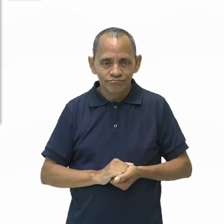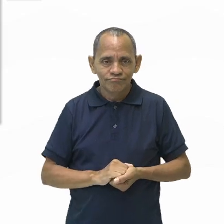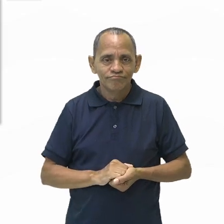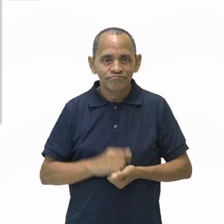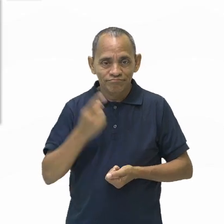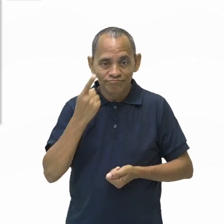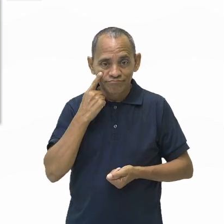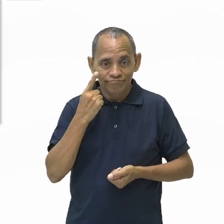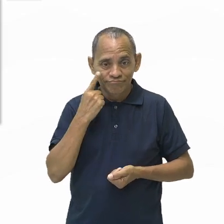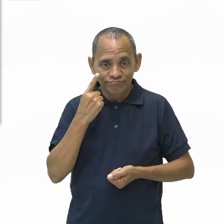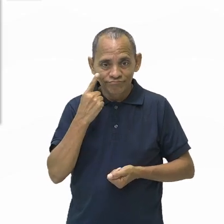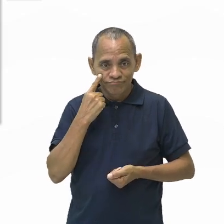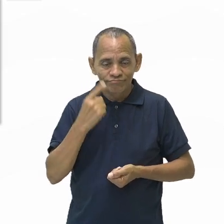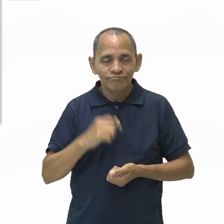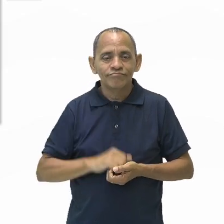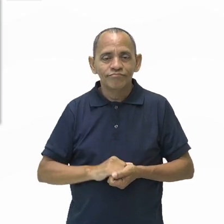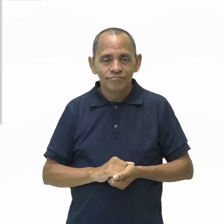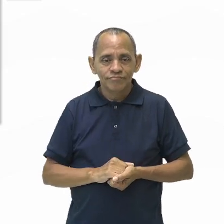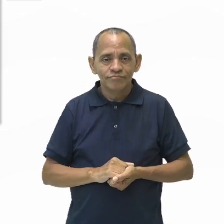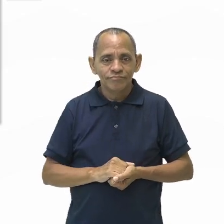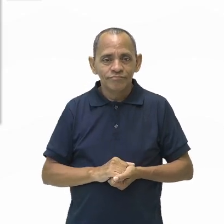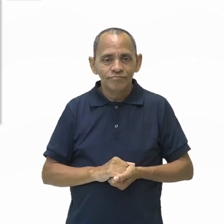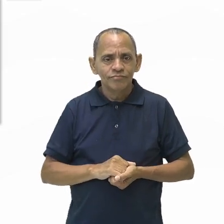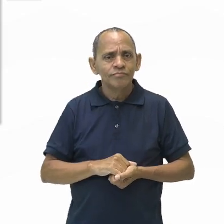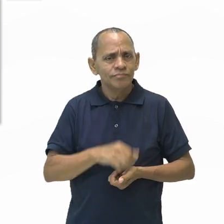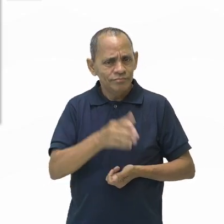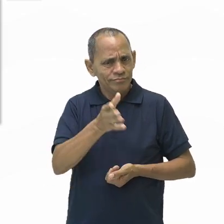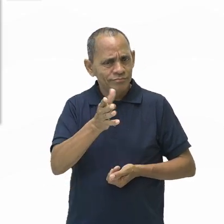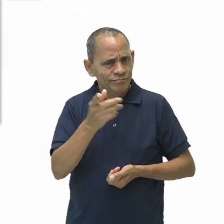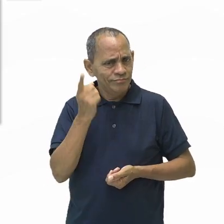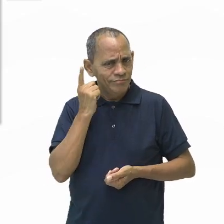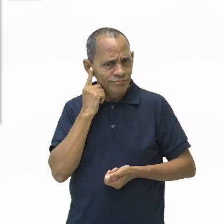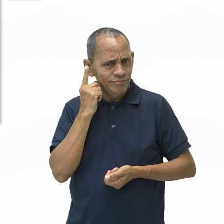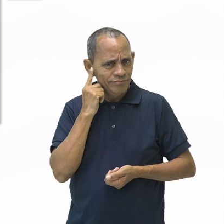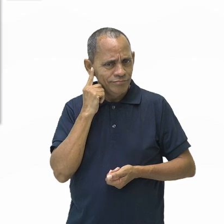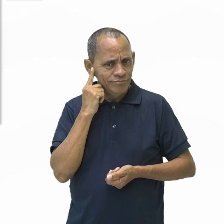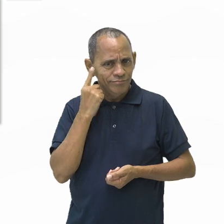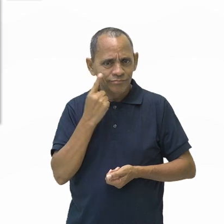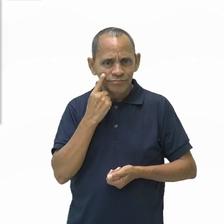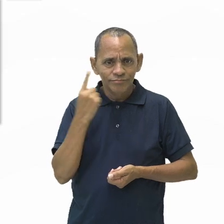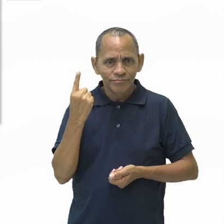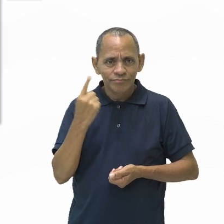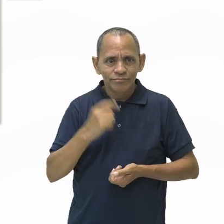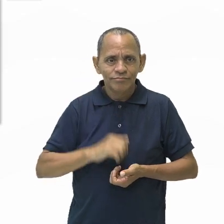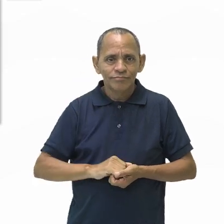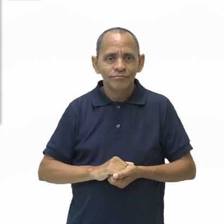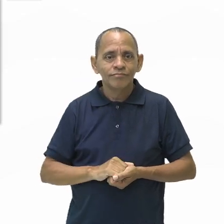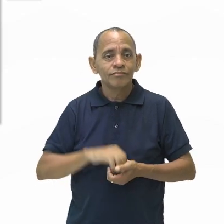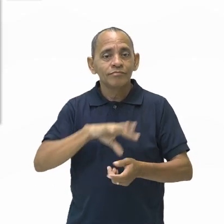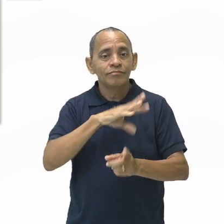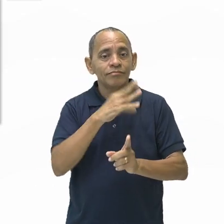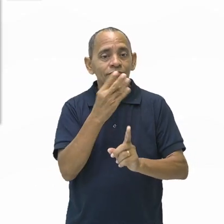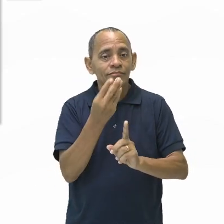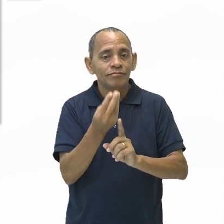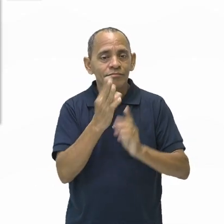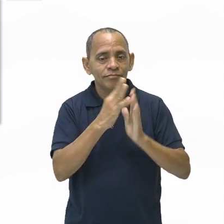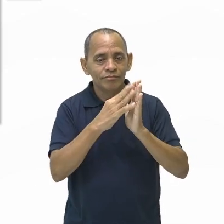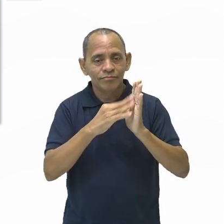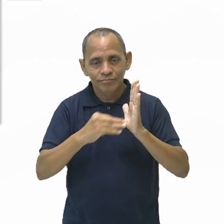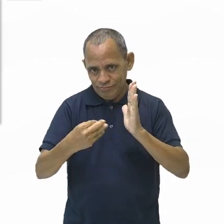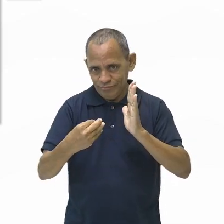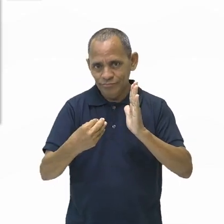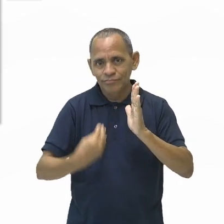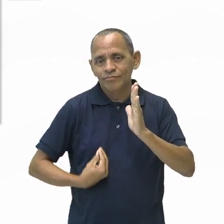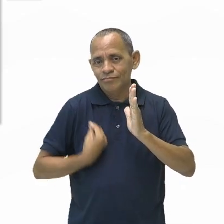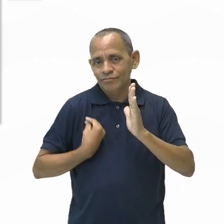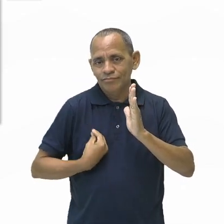Olha só, vocês já ouviram falar essas frases? A arte imita a